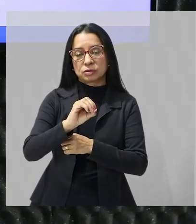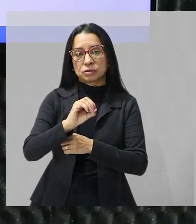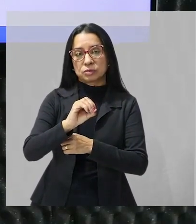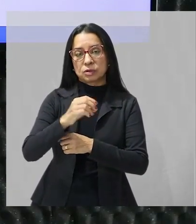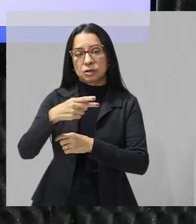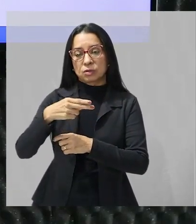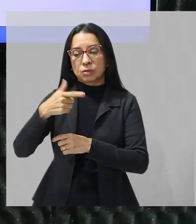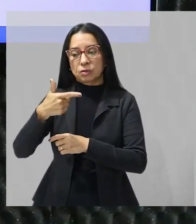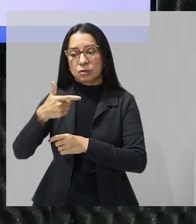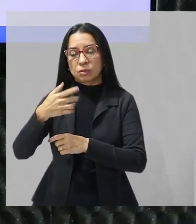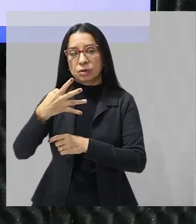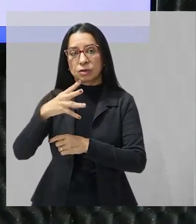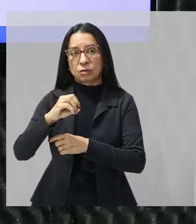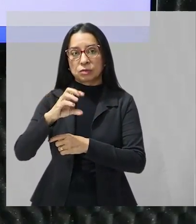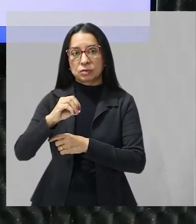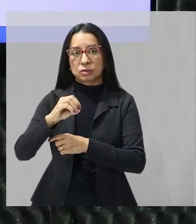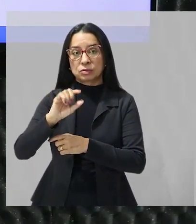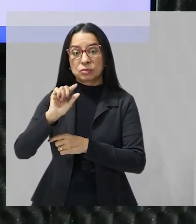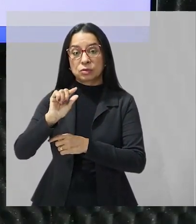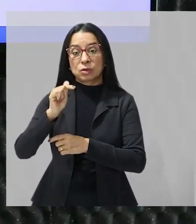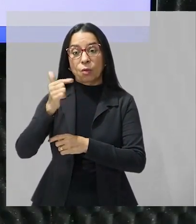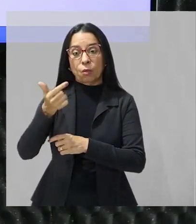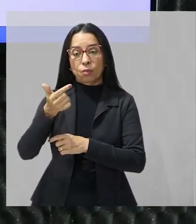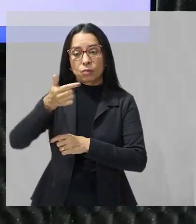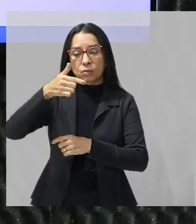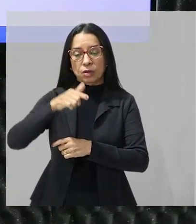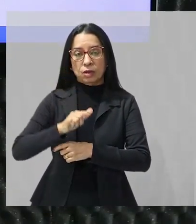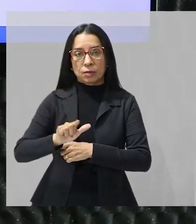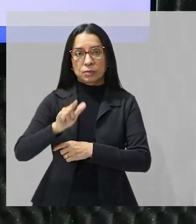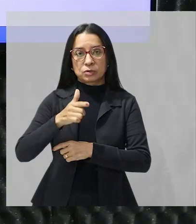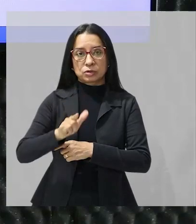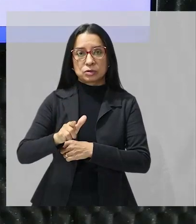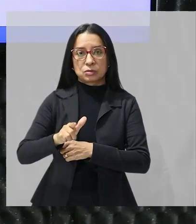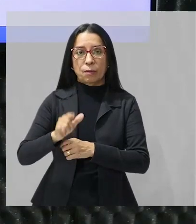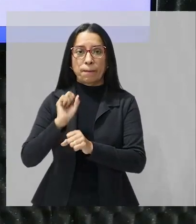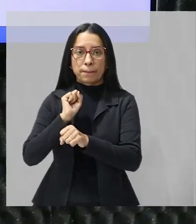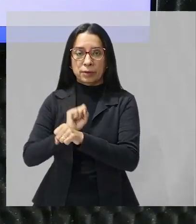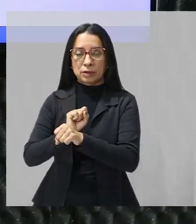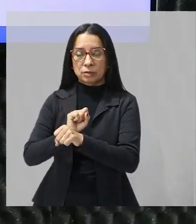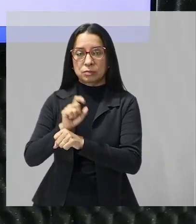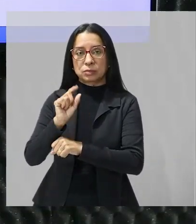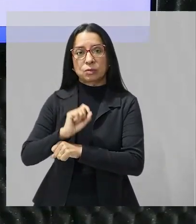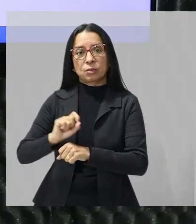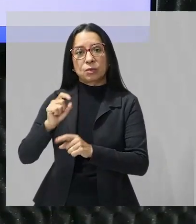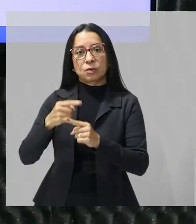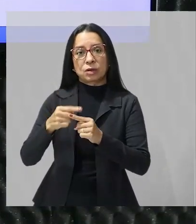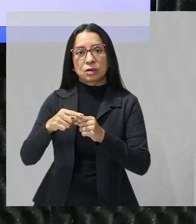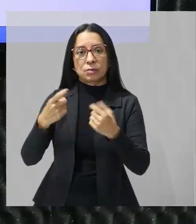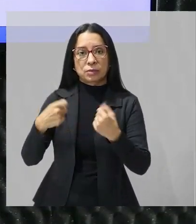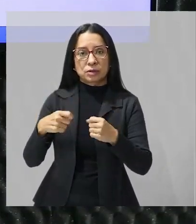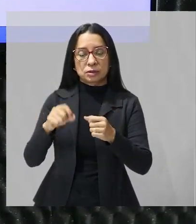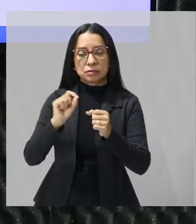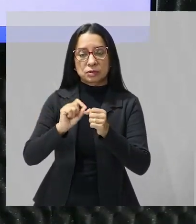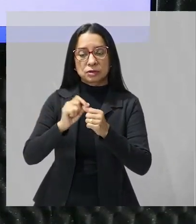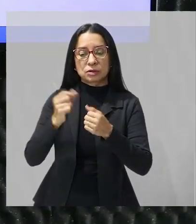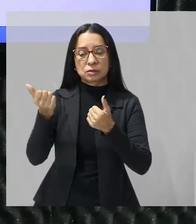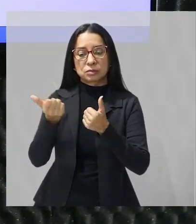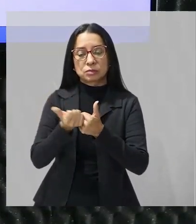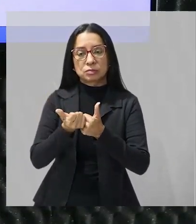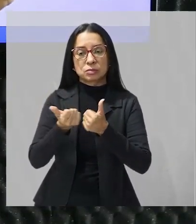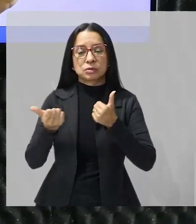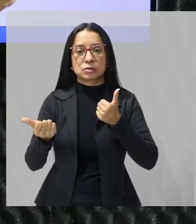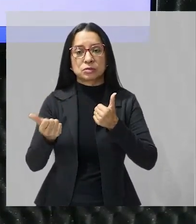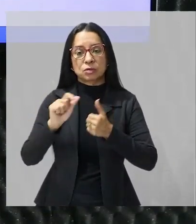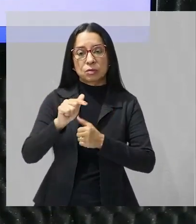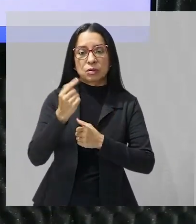400, e todo o resto foi repetido. Guarda, paramos bem aqui, ó, porque também precisamos fazer a substituição para esse